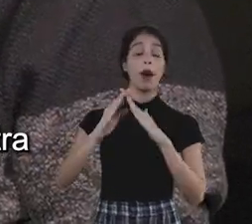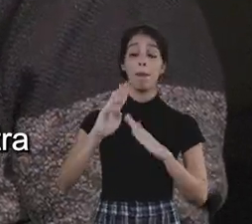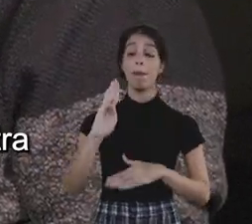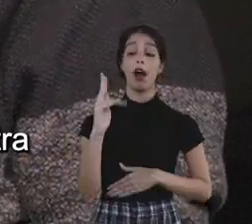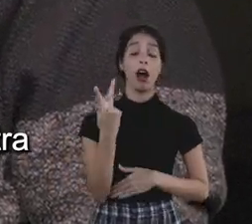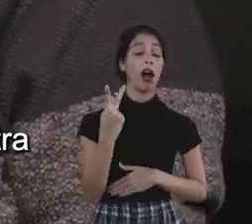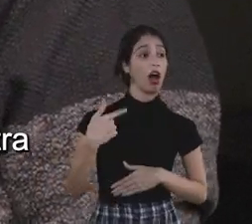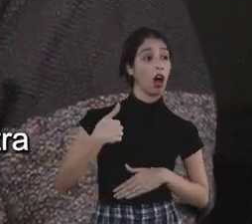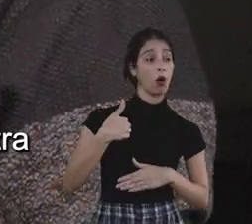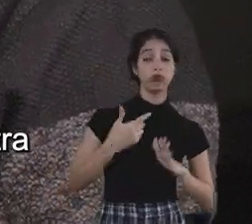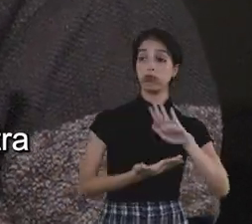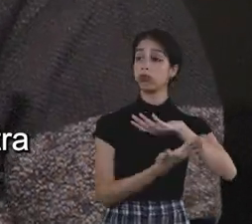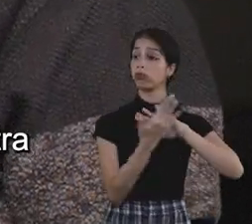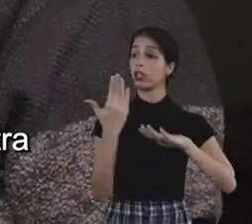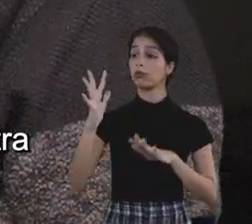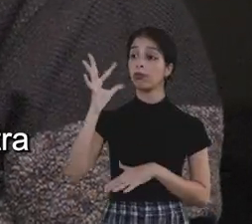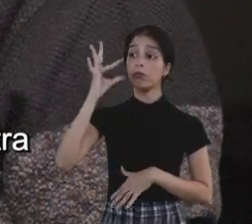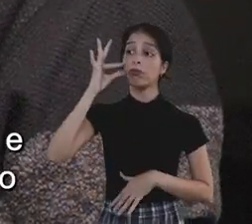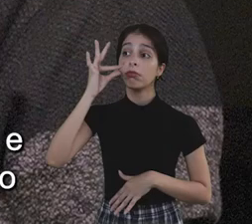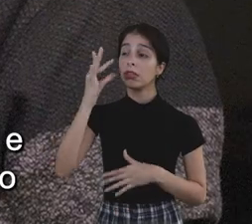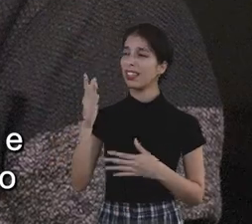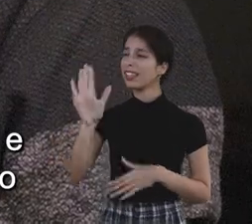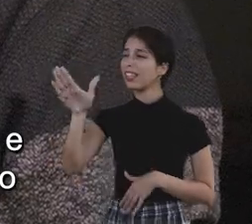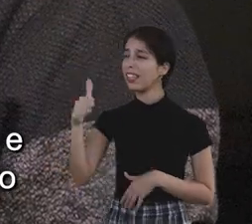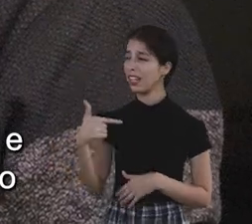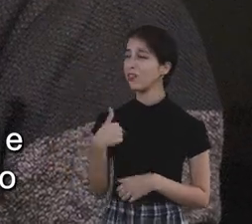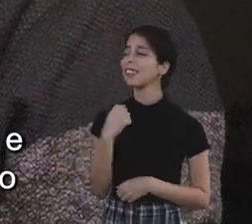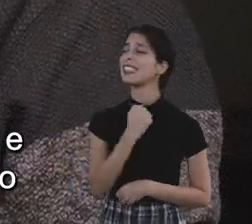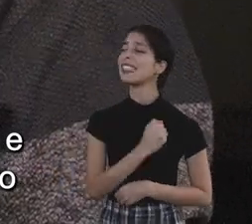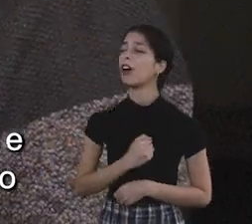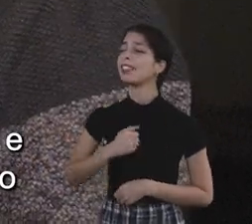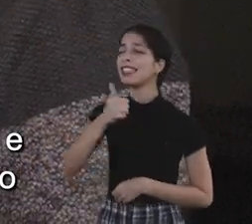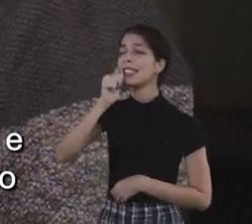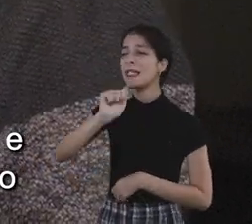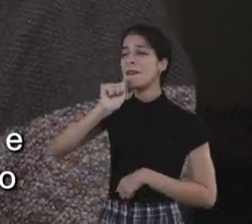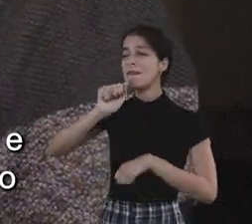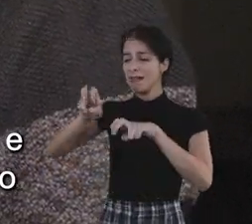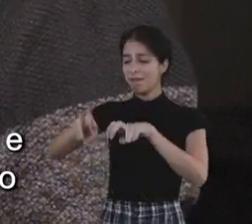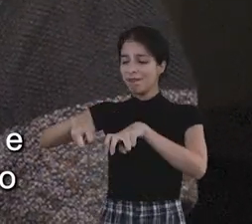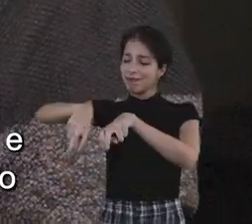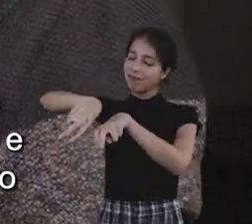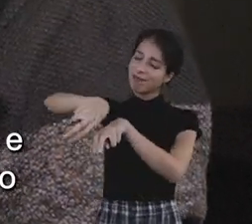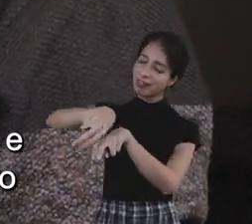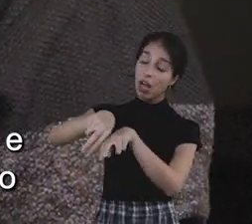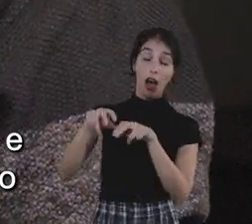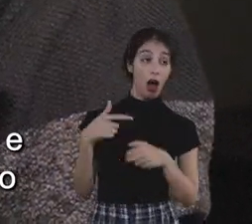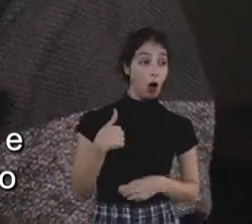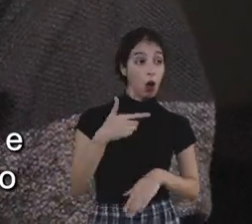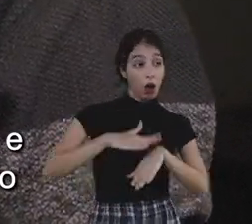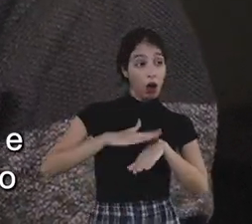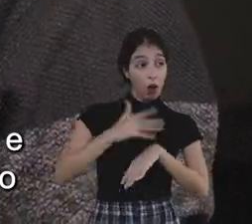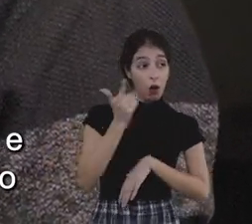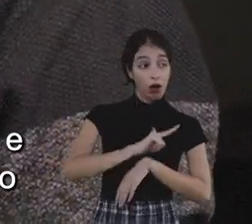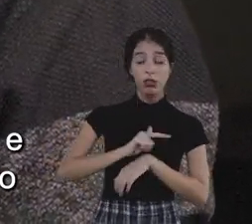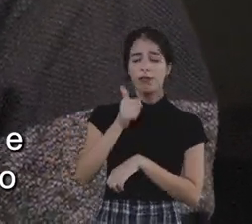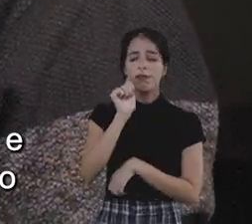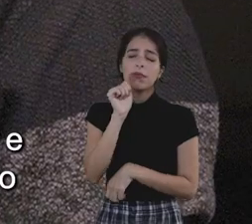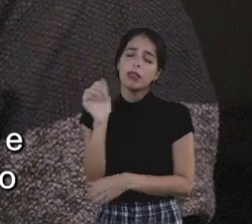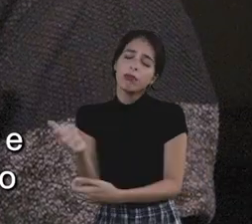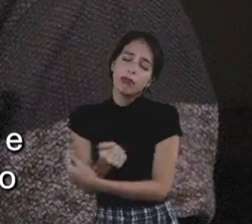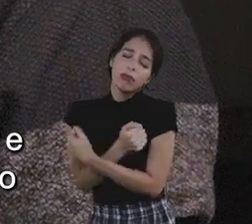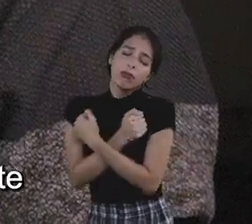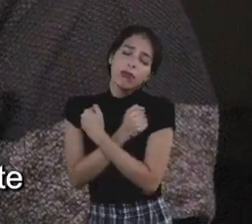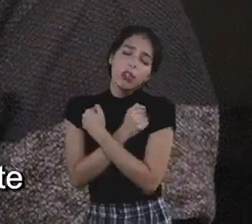e de tarde eu falei eu preciso do seu colo tô com saudade do seu colo deitei no colo dela e fiquei ali né naquele